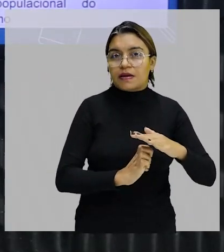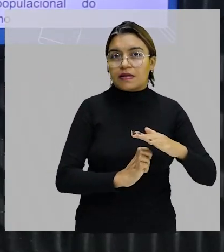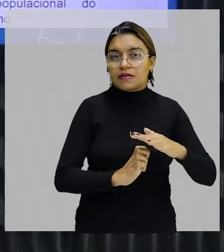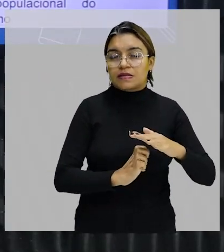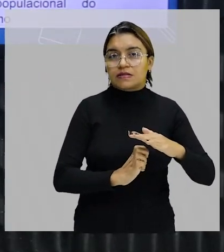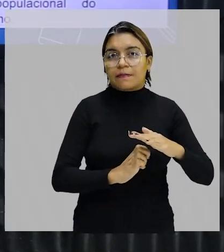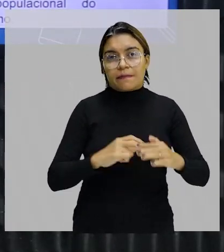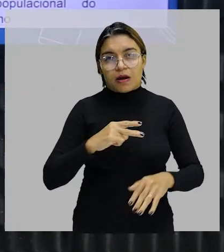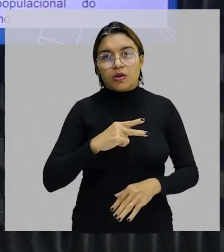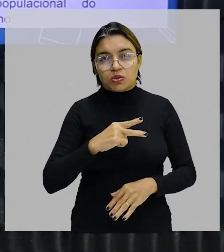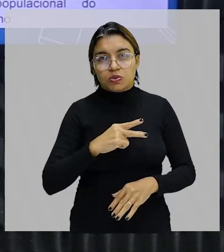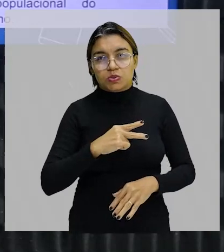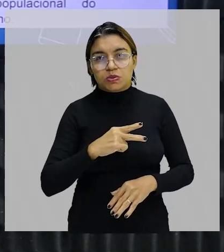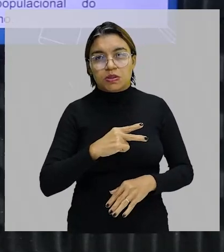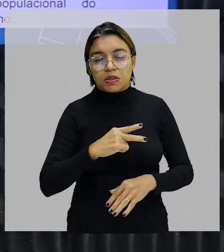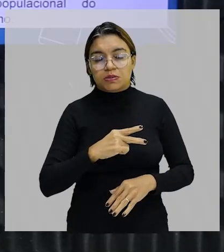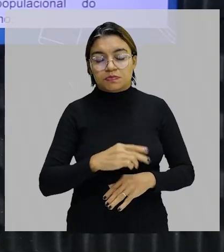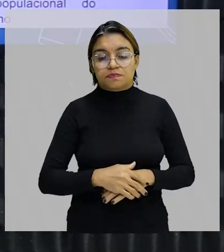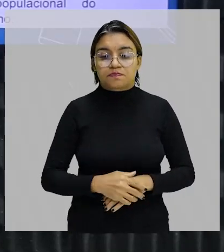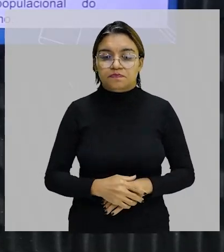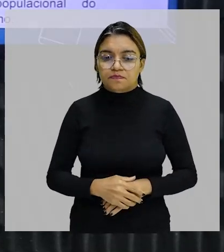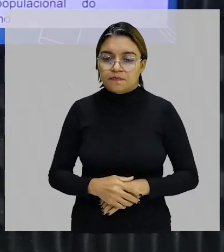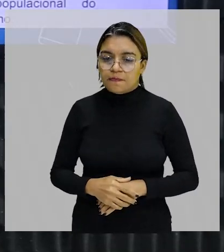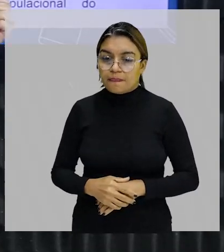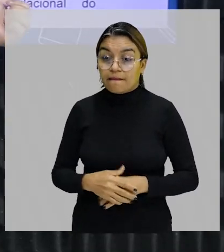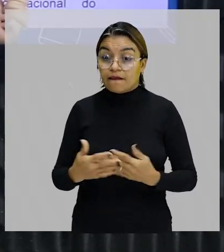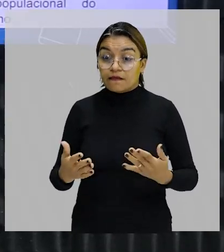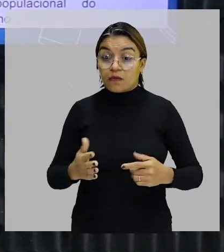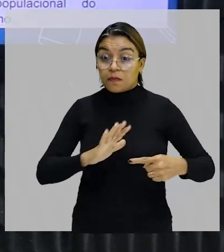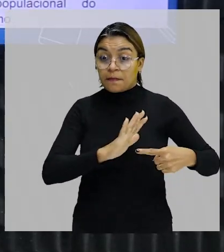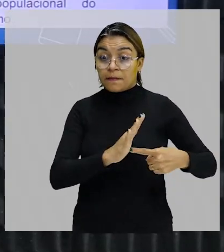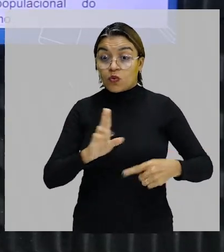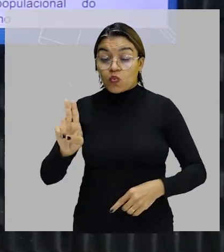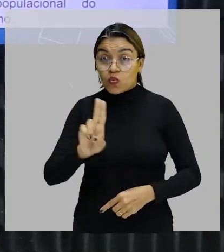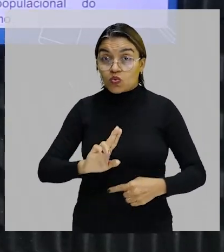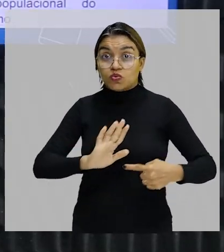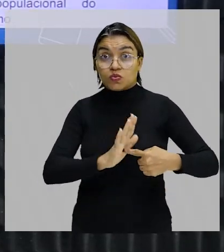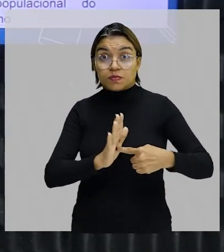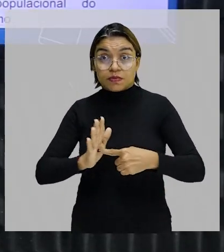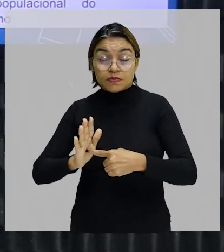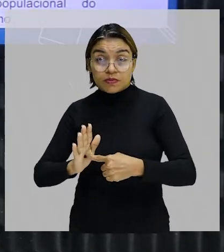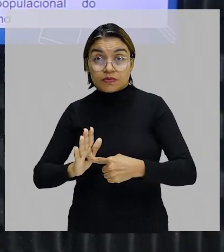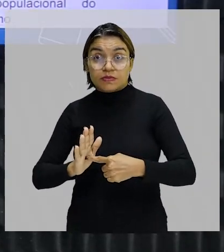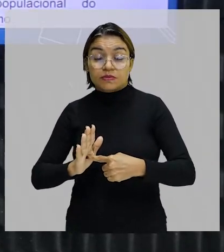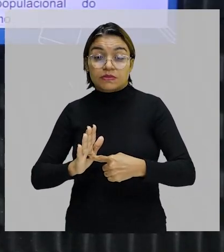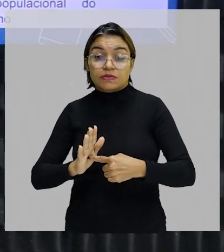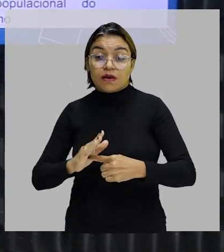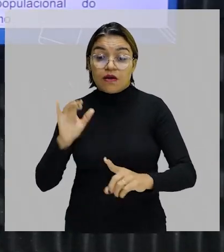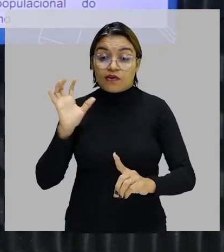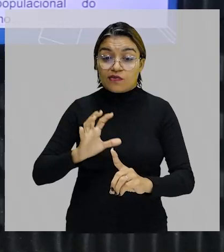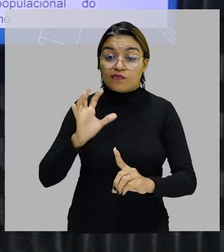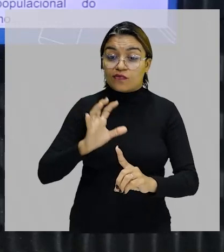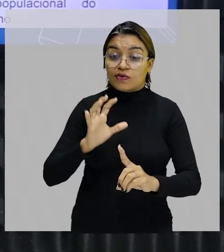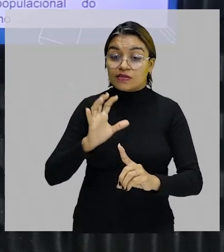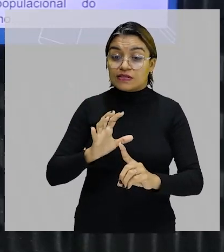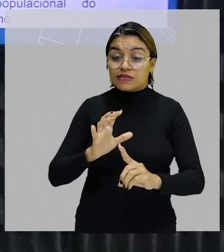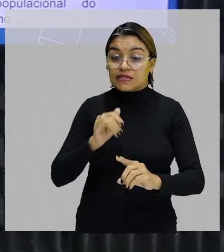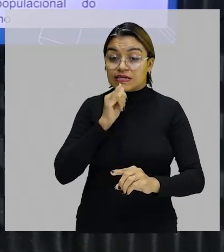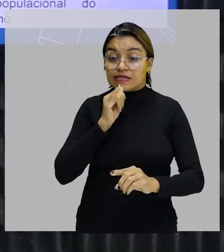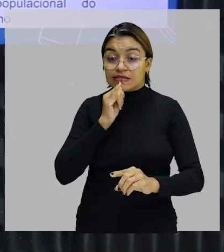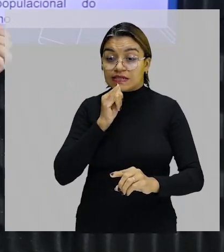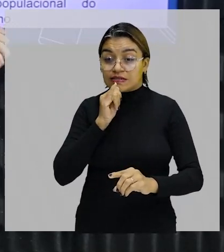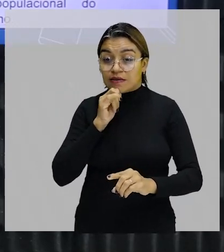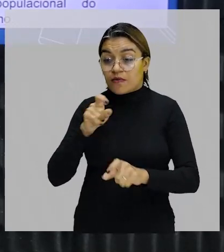no terceiro setor, tá bom? Então, não esquece, a mecanização, ela vai impactar no esvaziamento do espaço rural e no